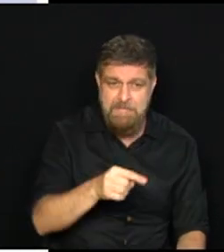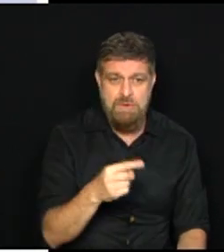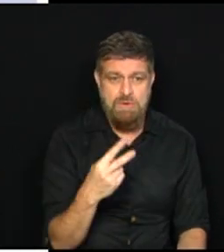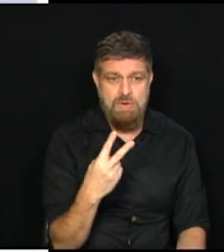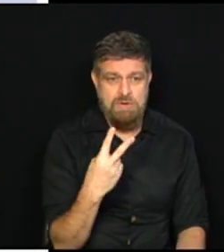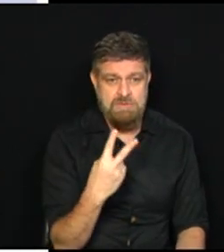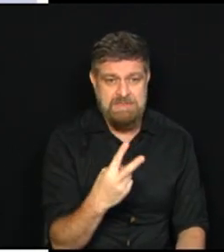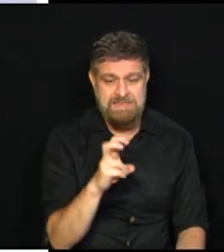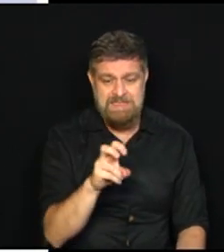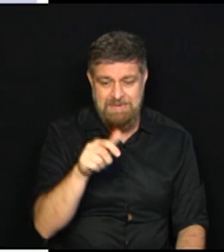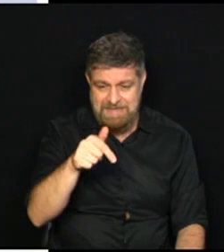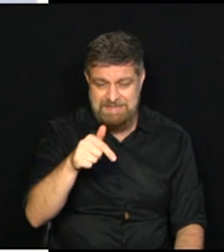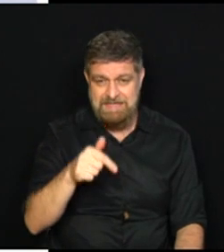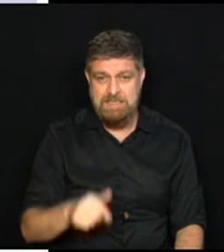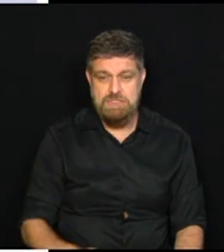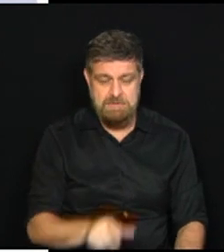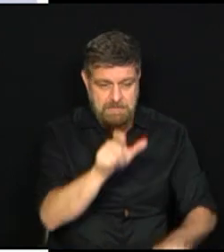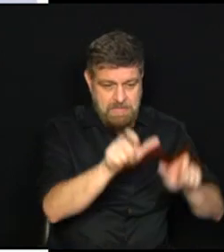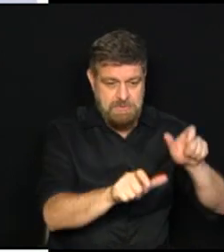440.257 pessoas, segunda dose